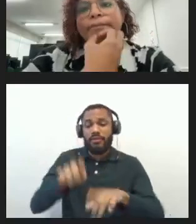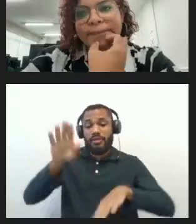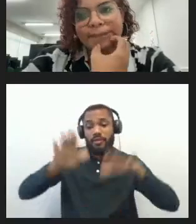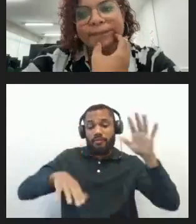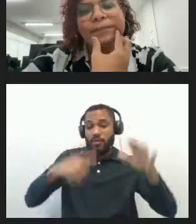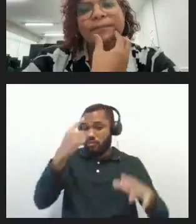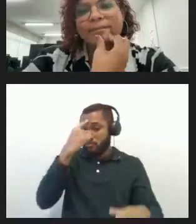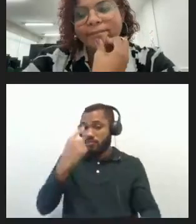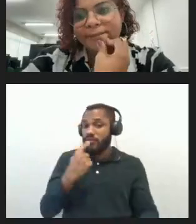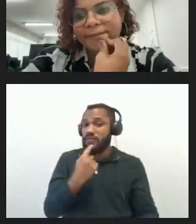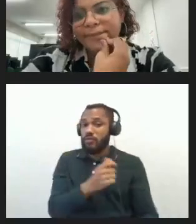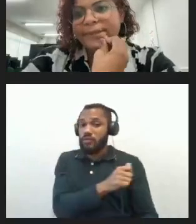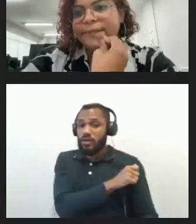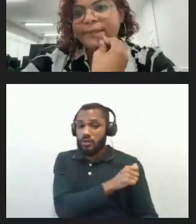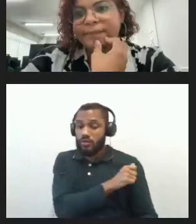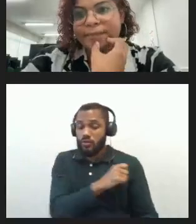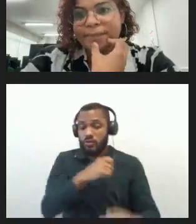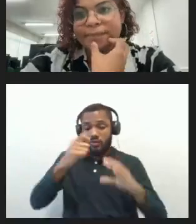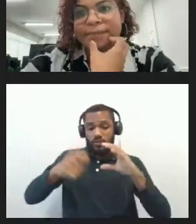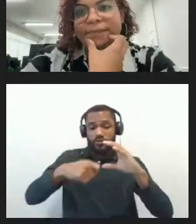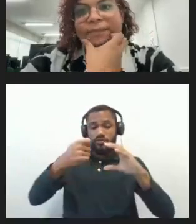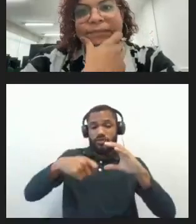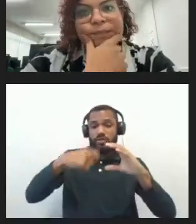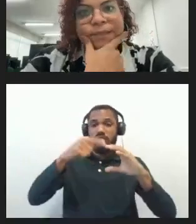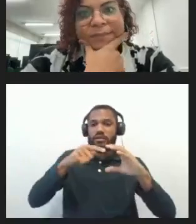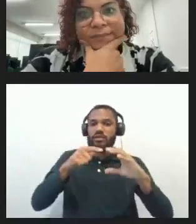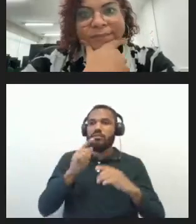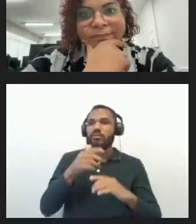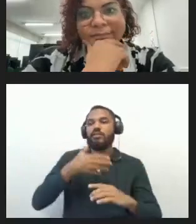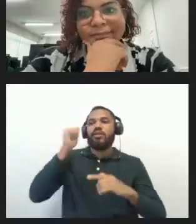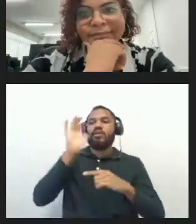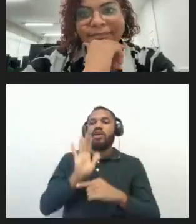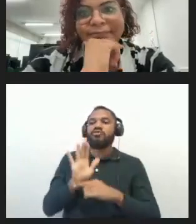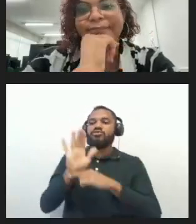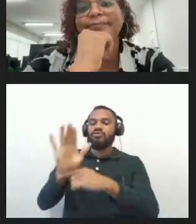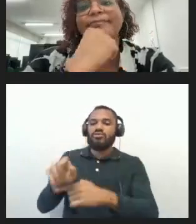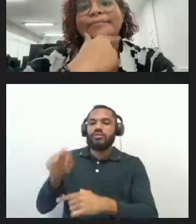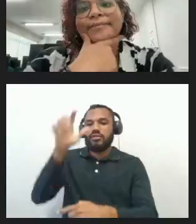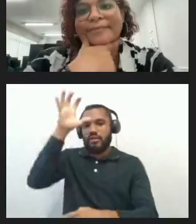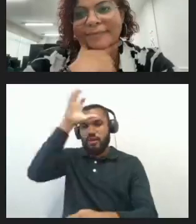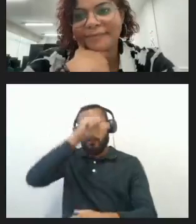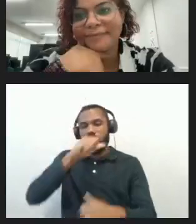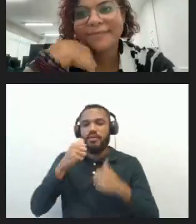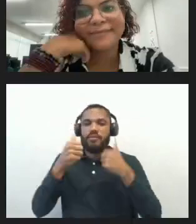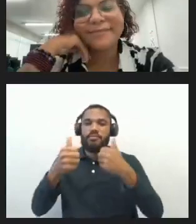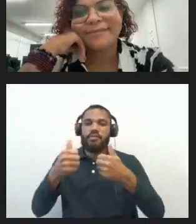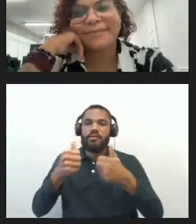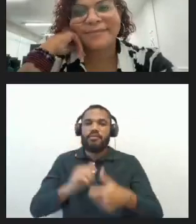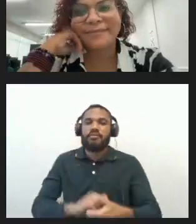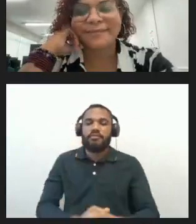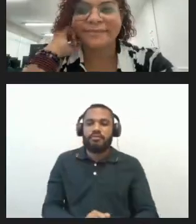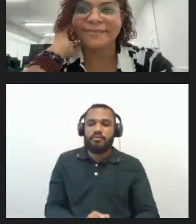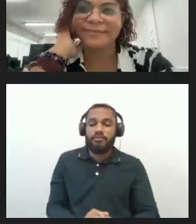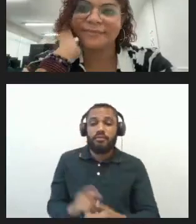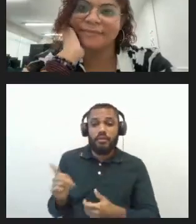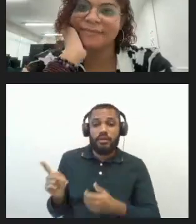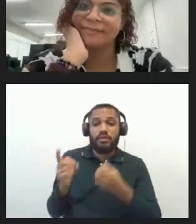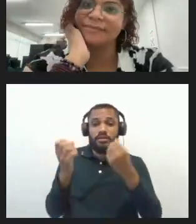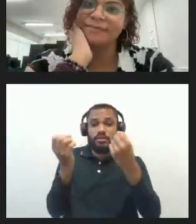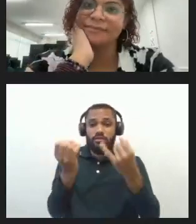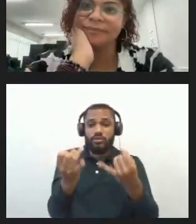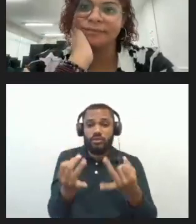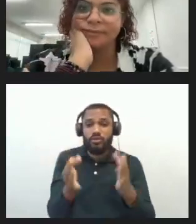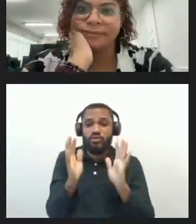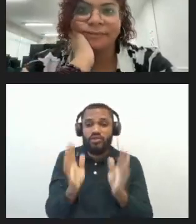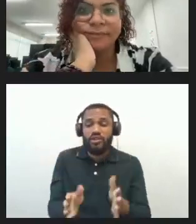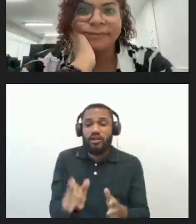aluno, esse tipo de material vai facilitar o aprendizado dele. Então, como a professora Elisama falou, os alunos têm